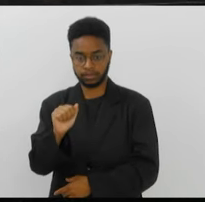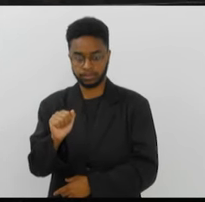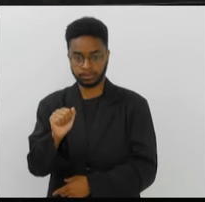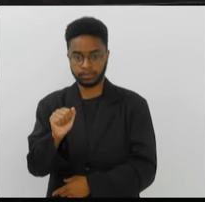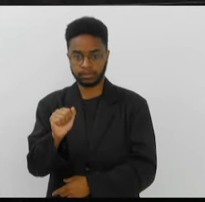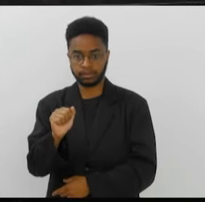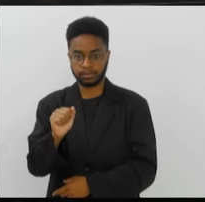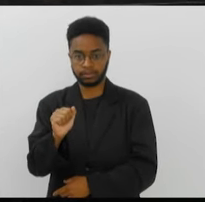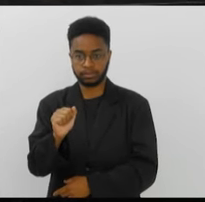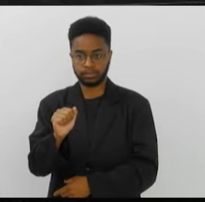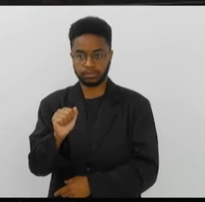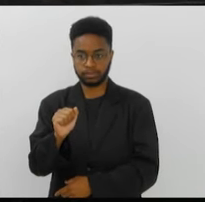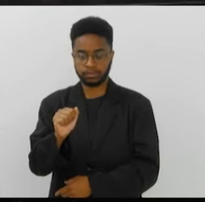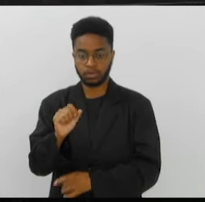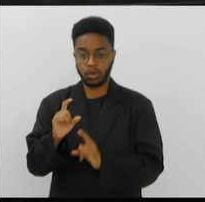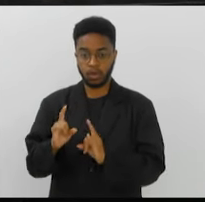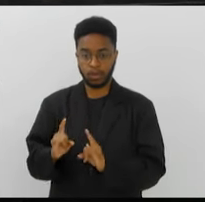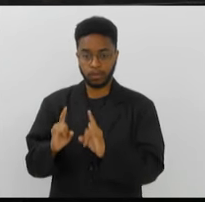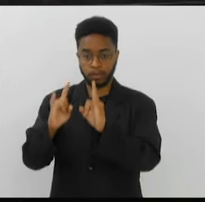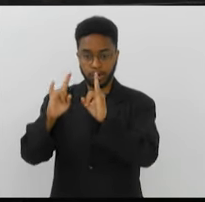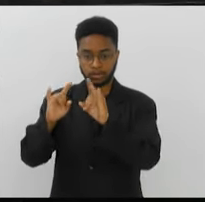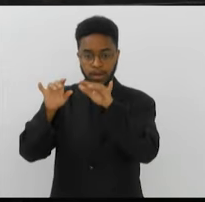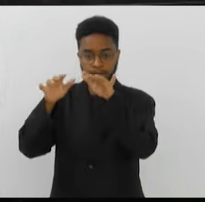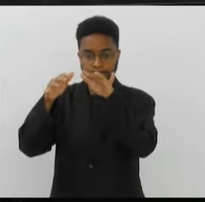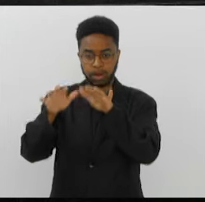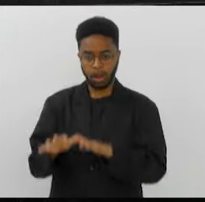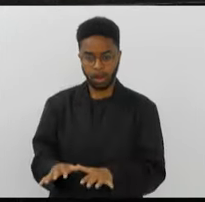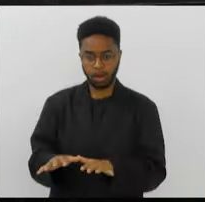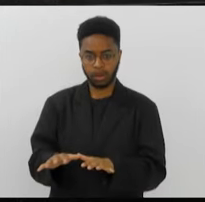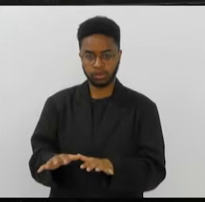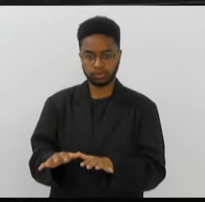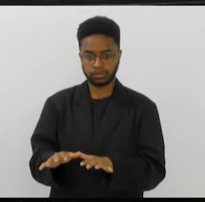demolindo um prédio de